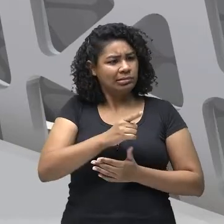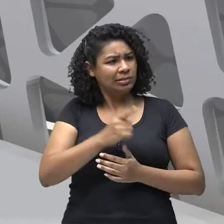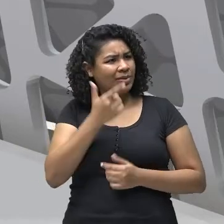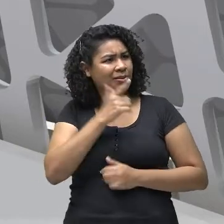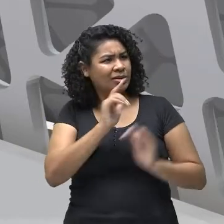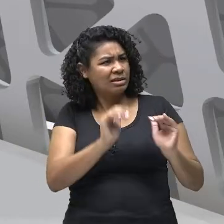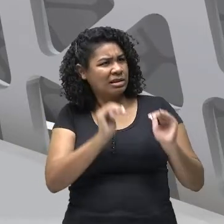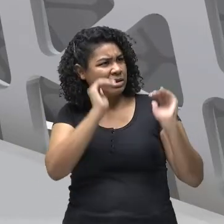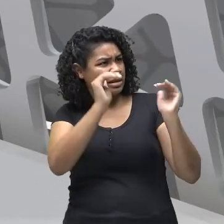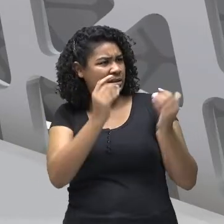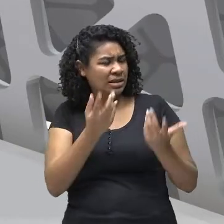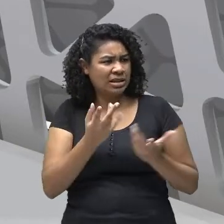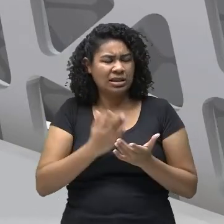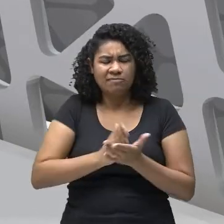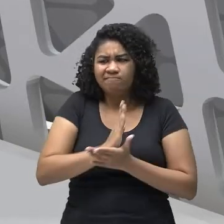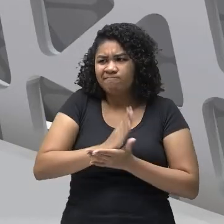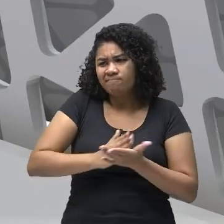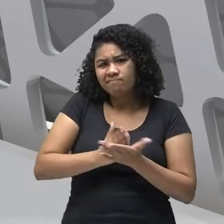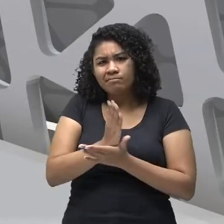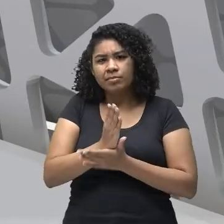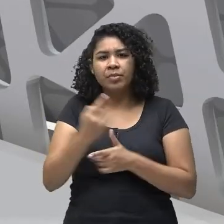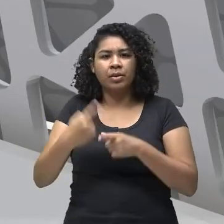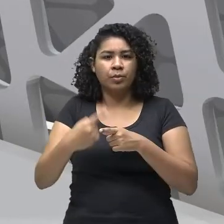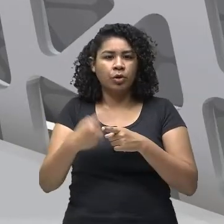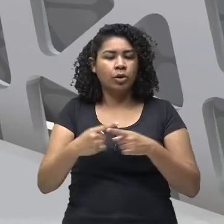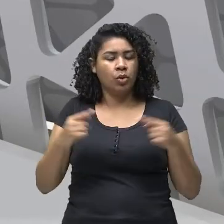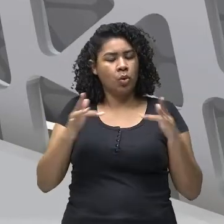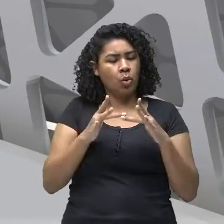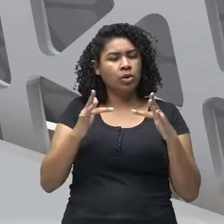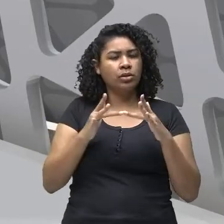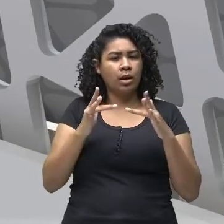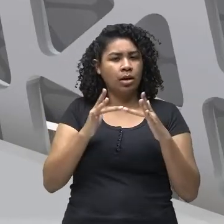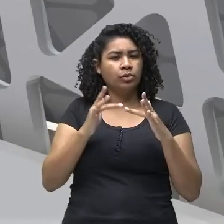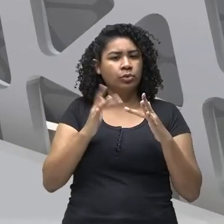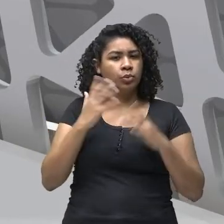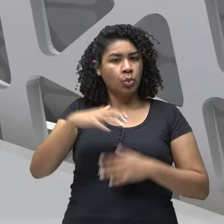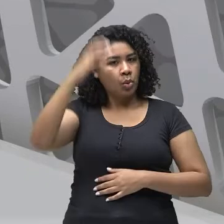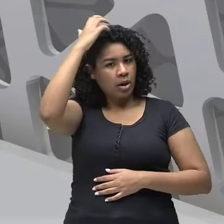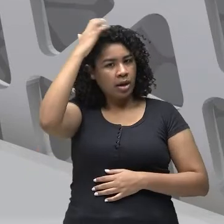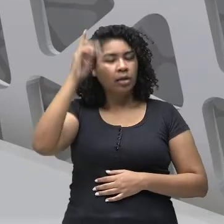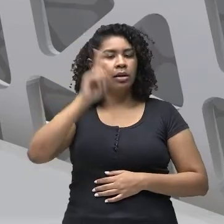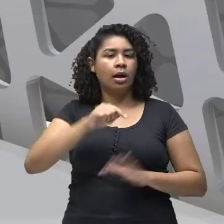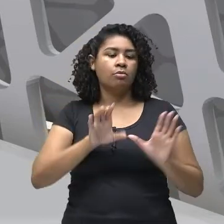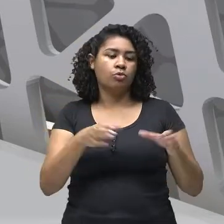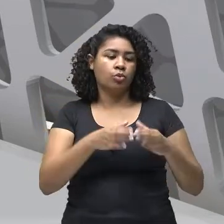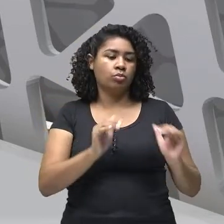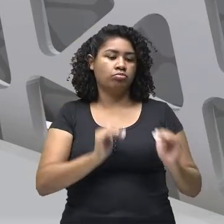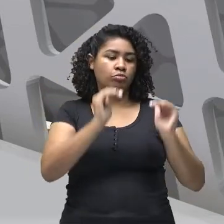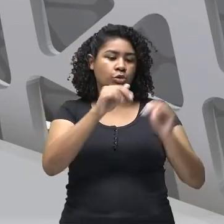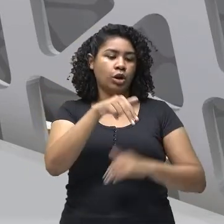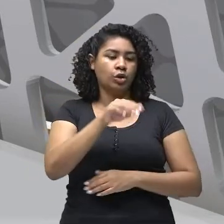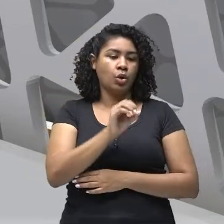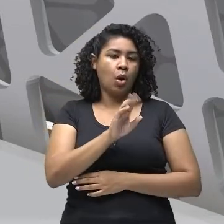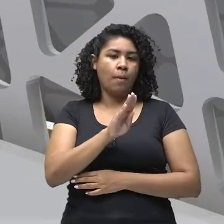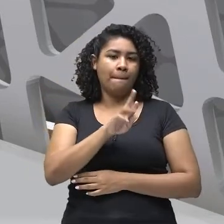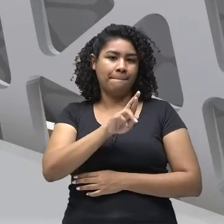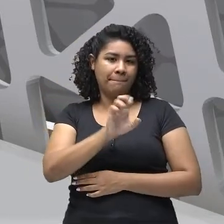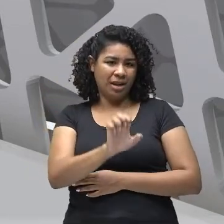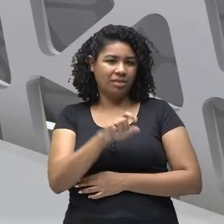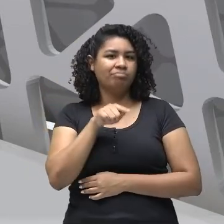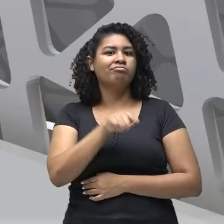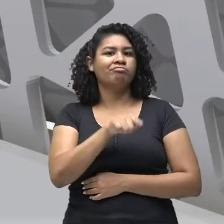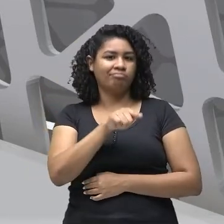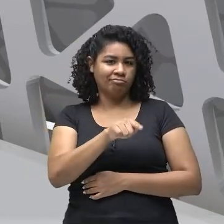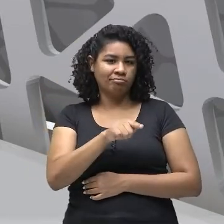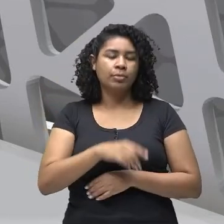vivia perto da autoridade real era quem? Os nobres. Quem assumiam os cargos mais importantes? Os nobres. Mas